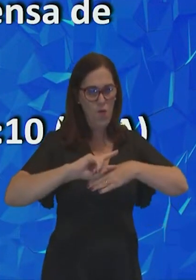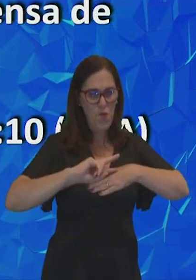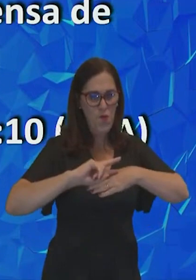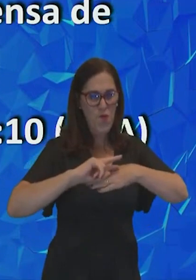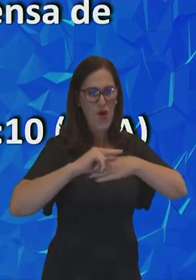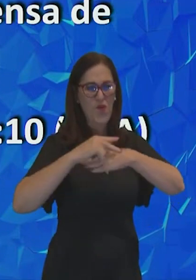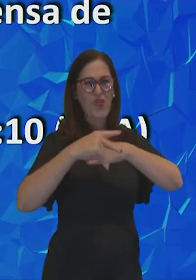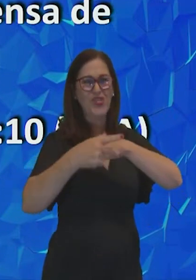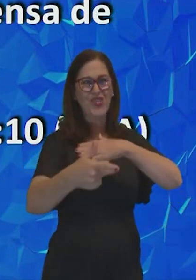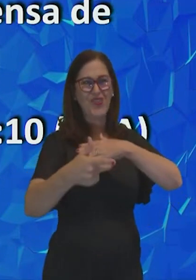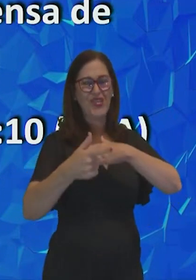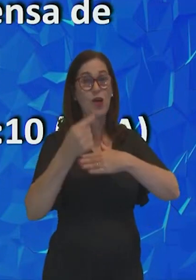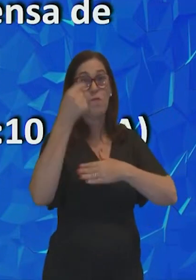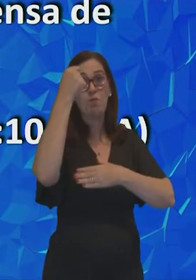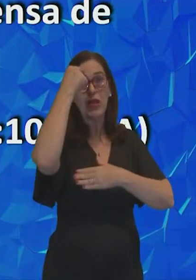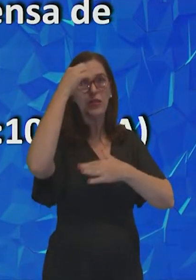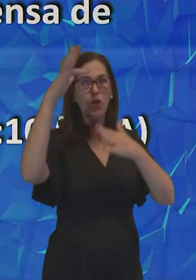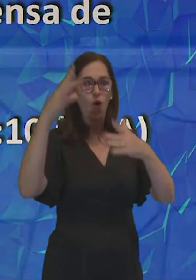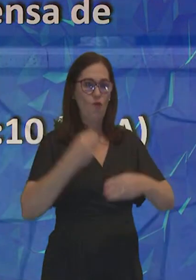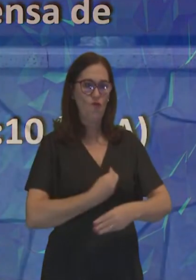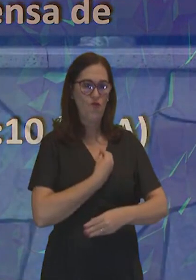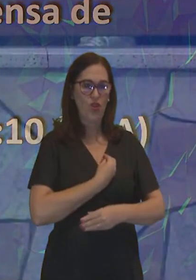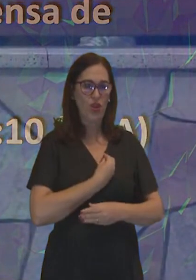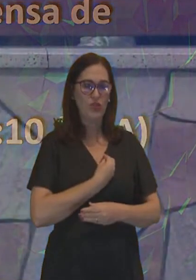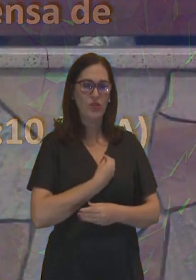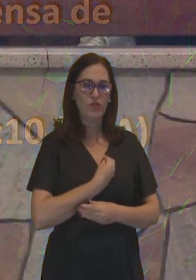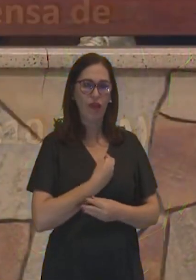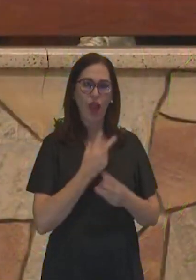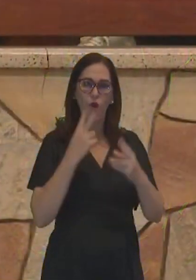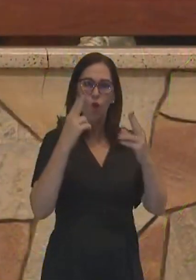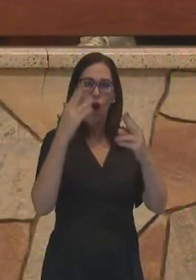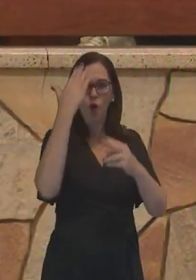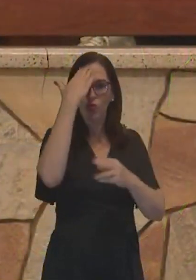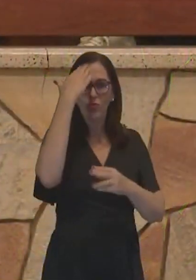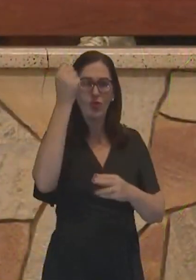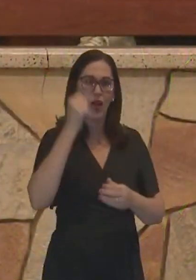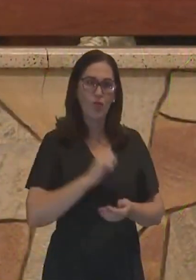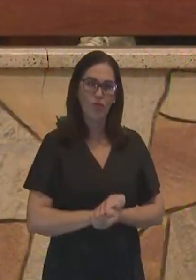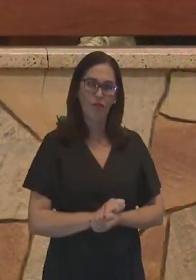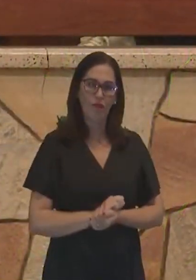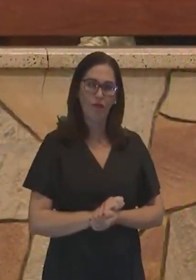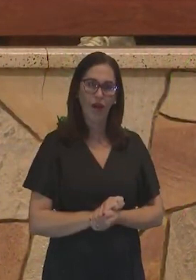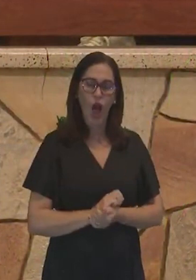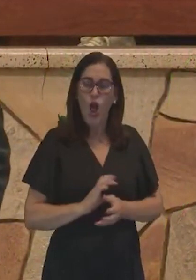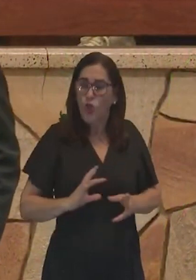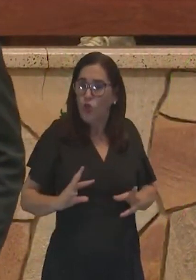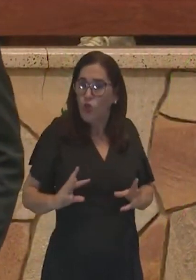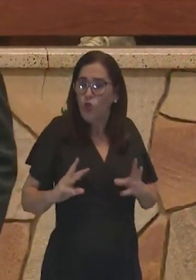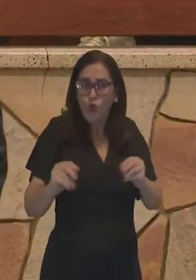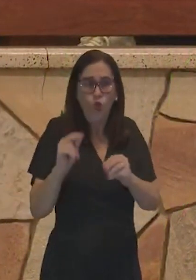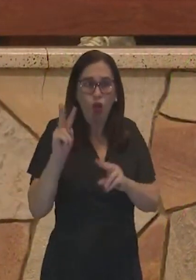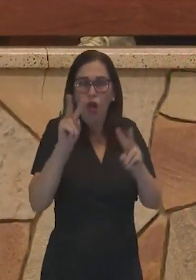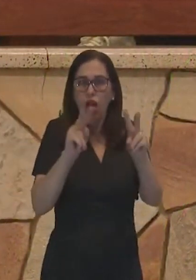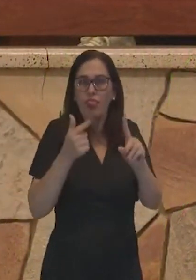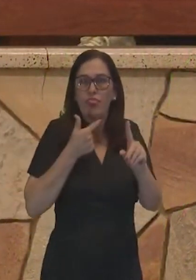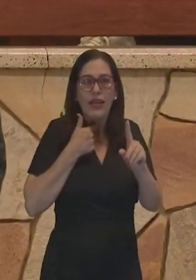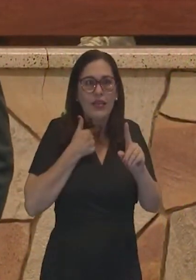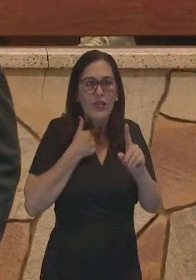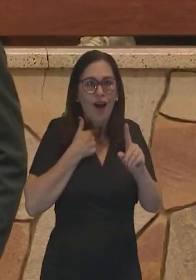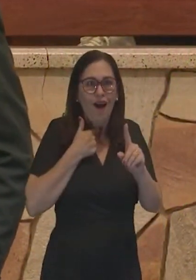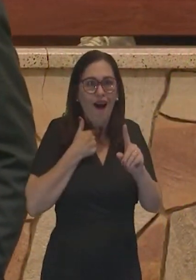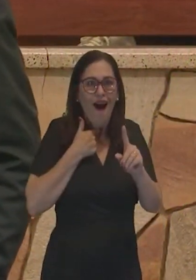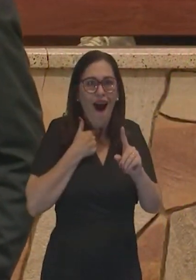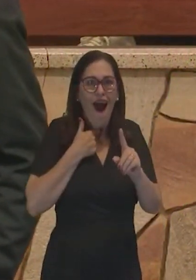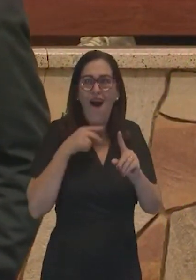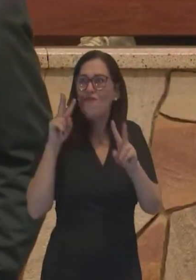elas. Imaginem uma vida assim, meus queridos. Tudo quanto os olhos de Salomão desejaram